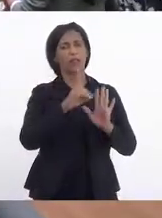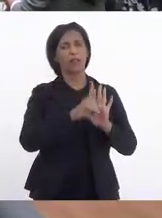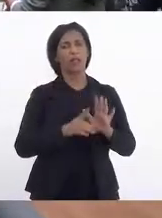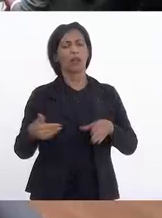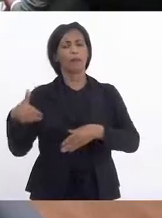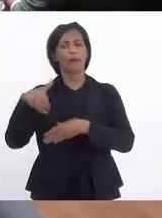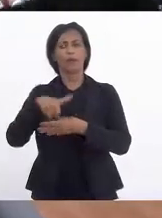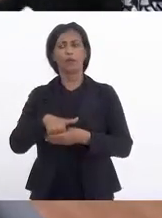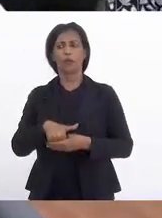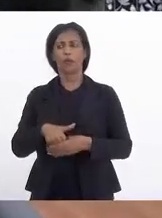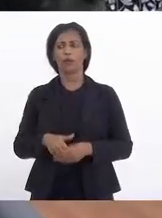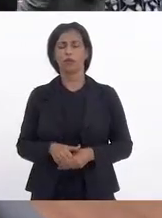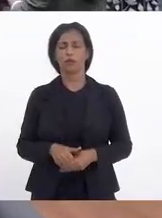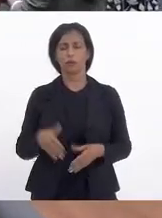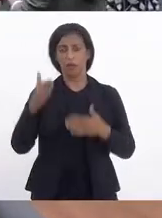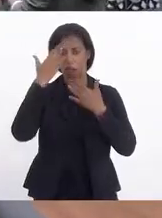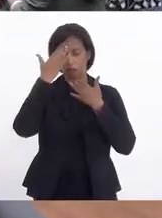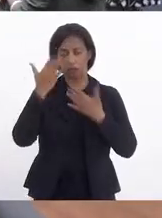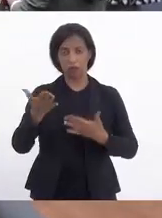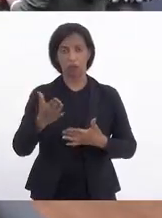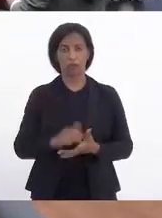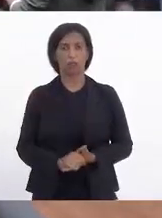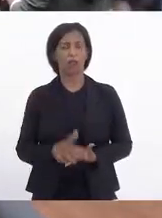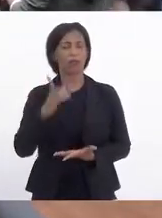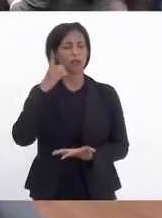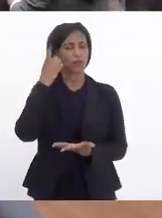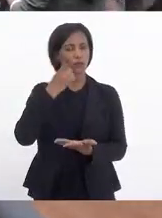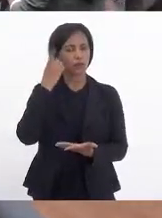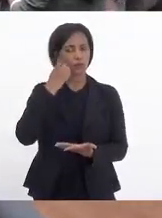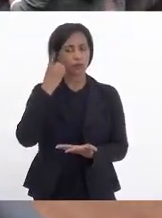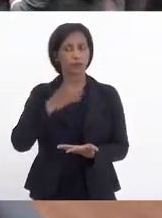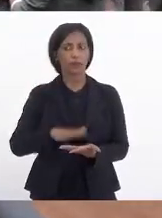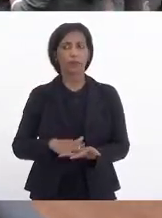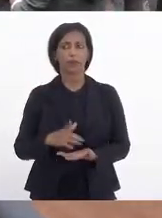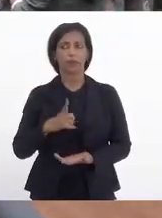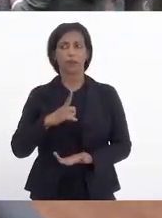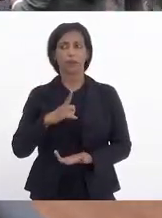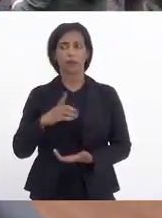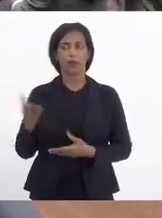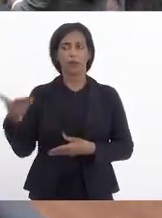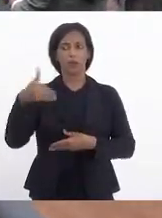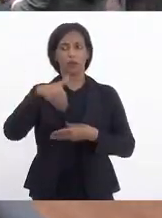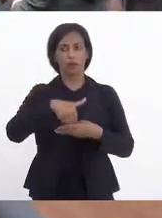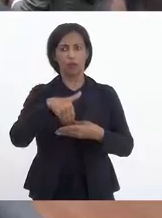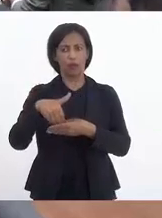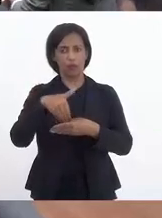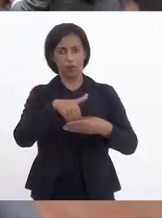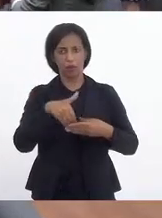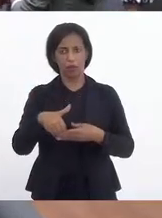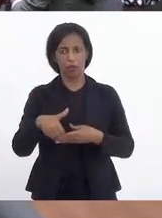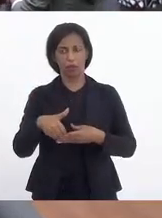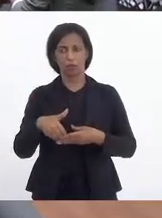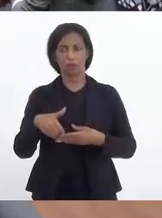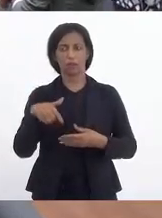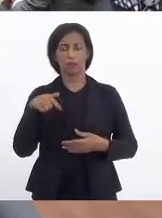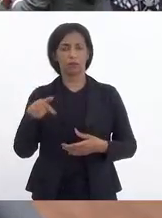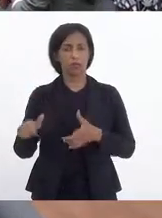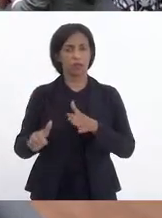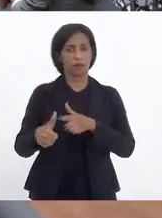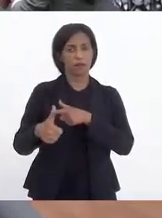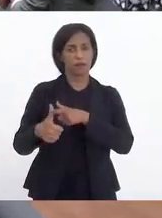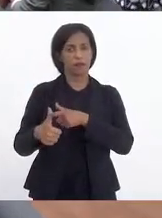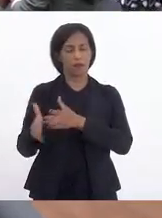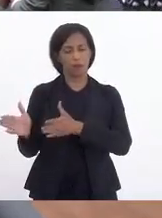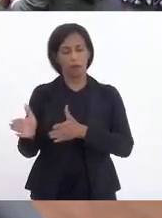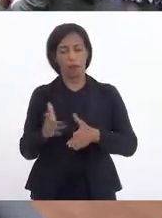é agradecendo aos deputados né Por ter votado nem se a primeira